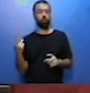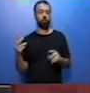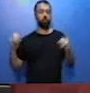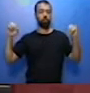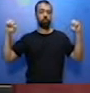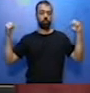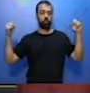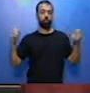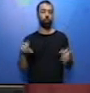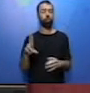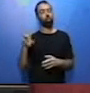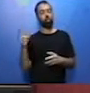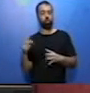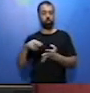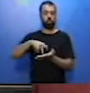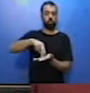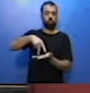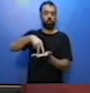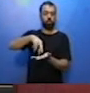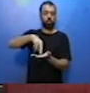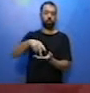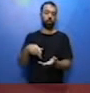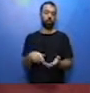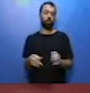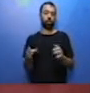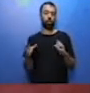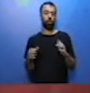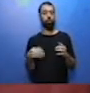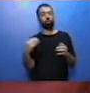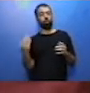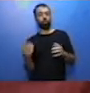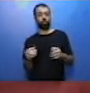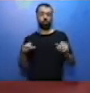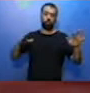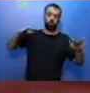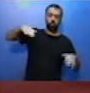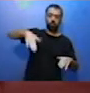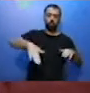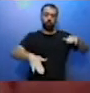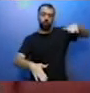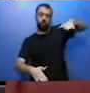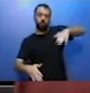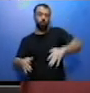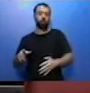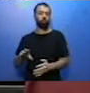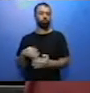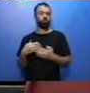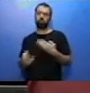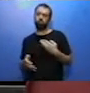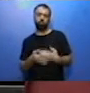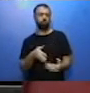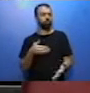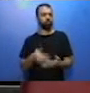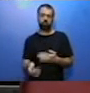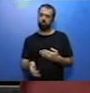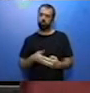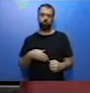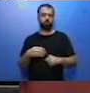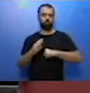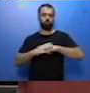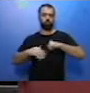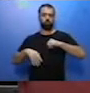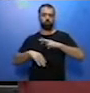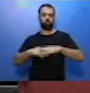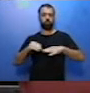um sambinha uma um passeio uma natação ciclismo oks a atividade que você